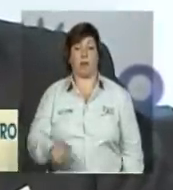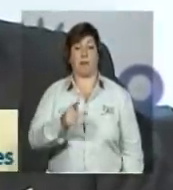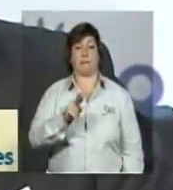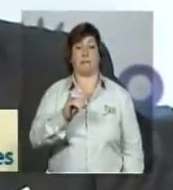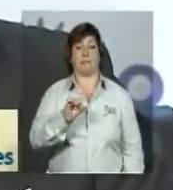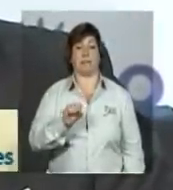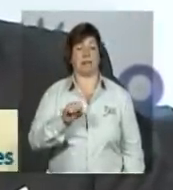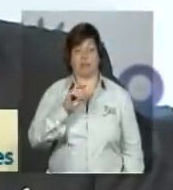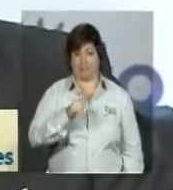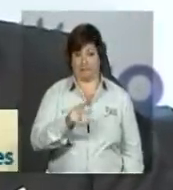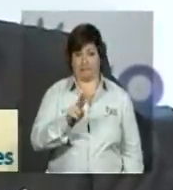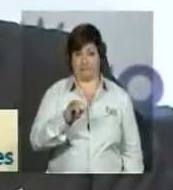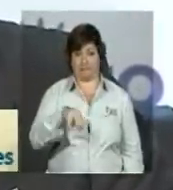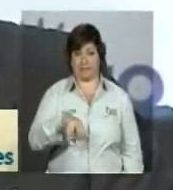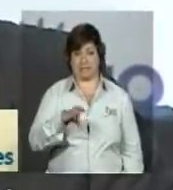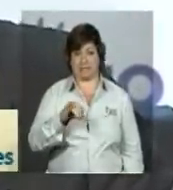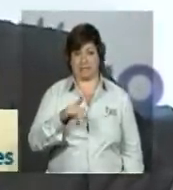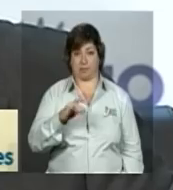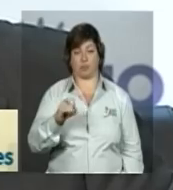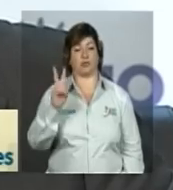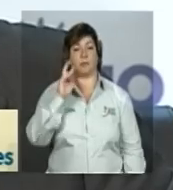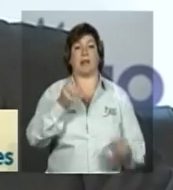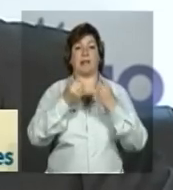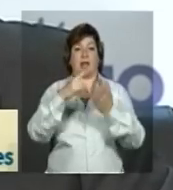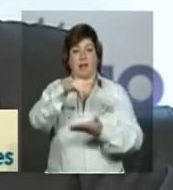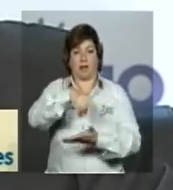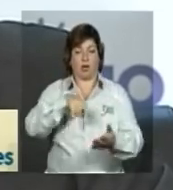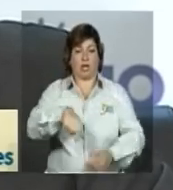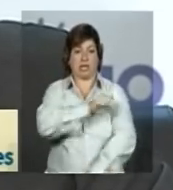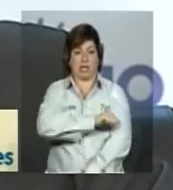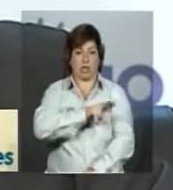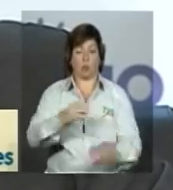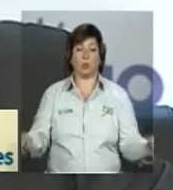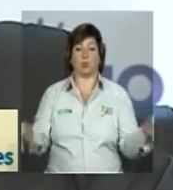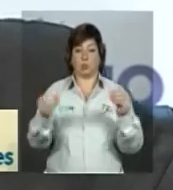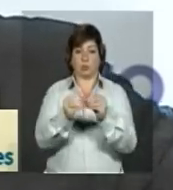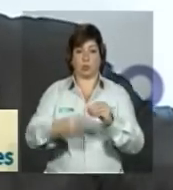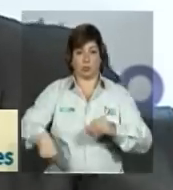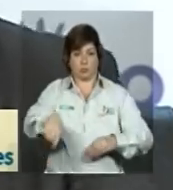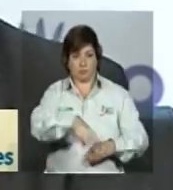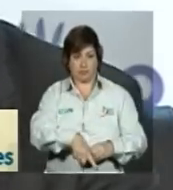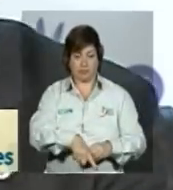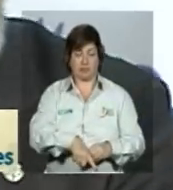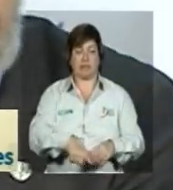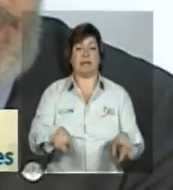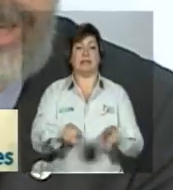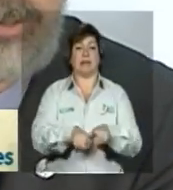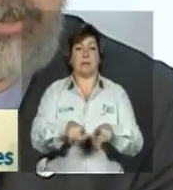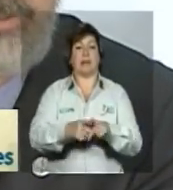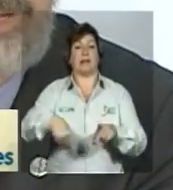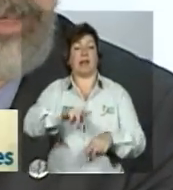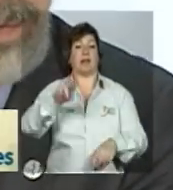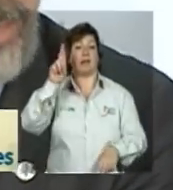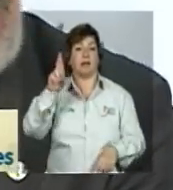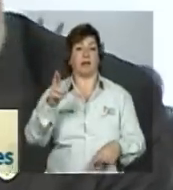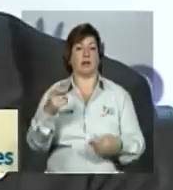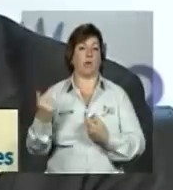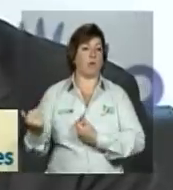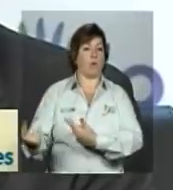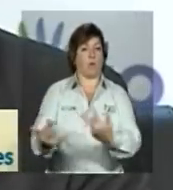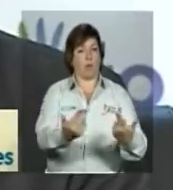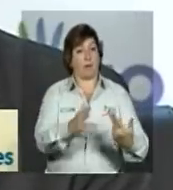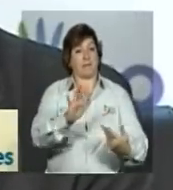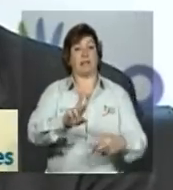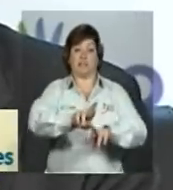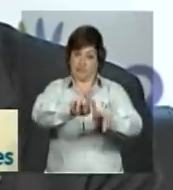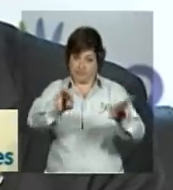princípios contidos na Declaração do Rio em seu conjunto, inclusive o das responsabilidades comuns, porém diferenciadas, de